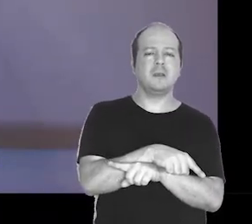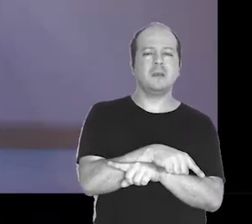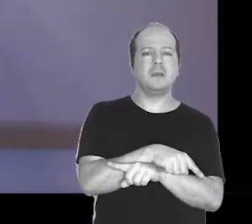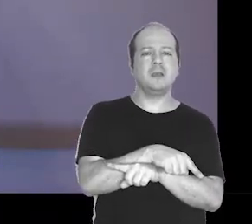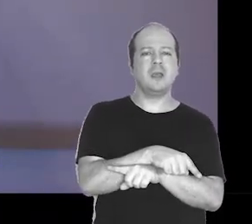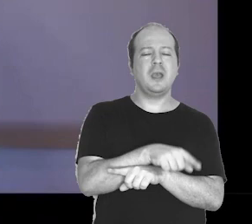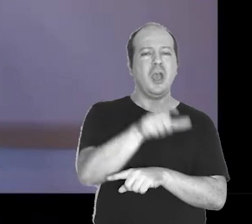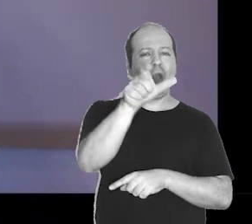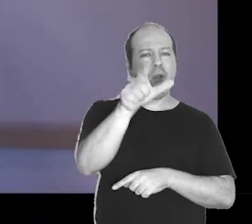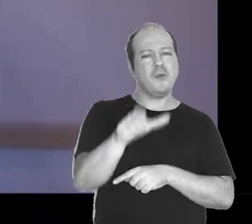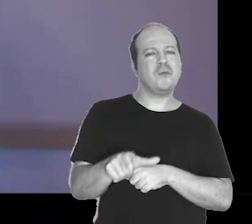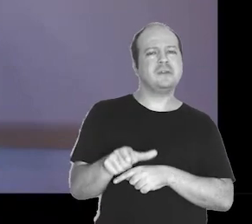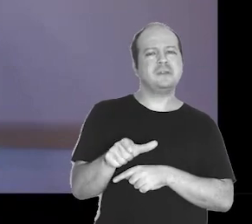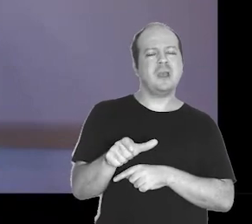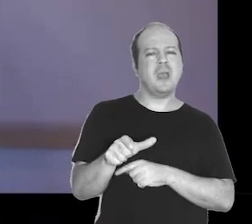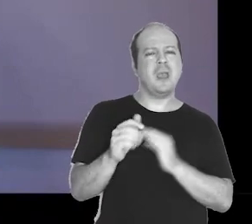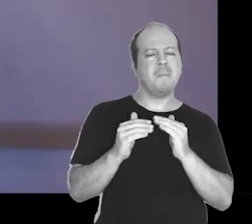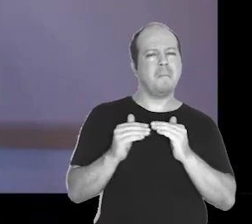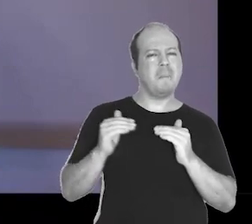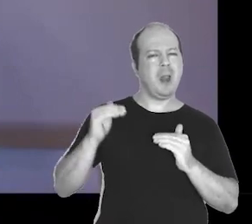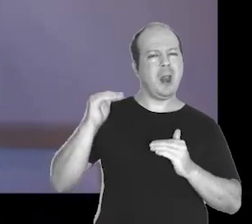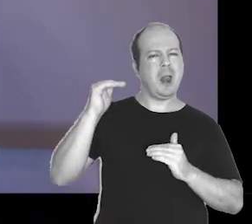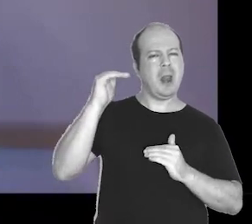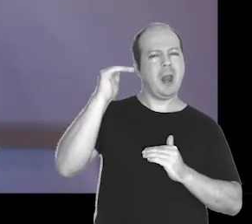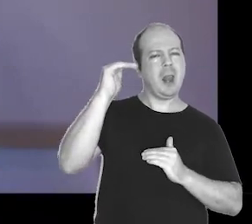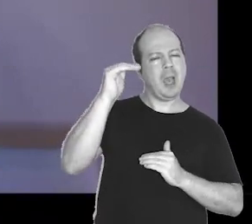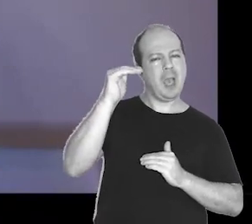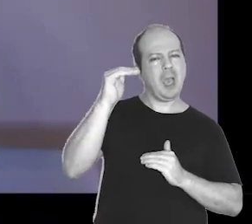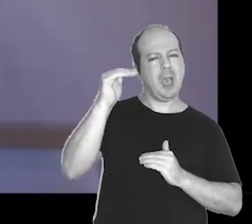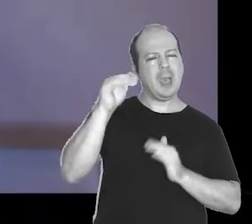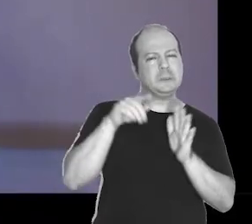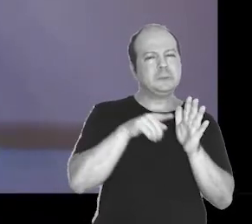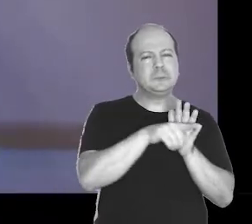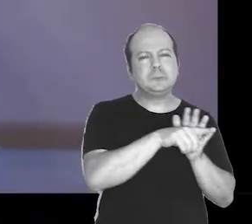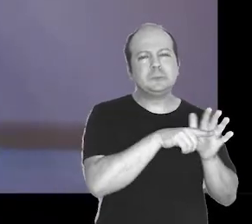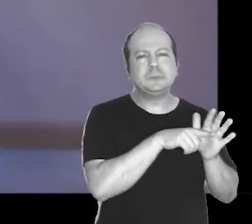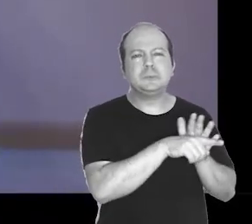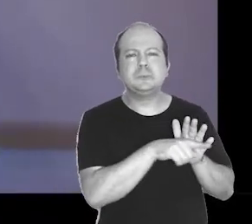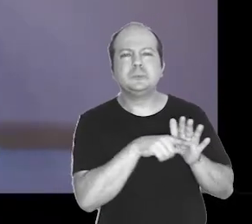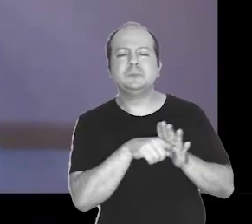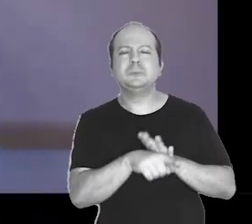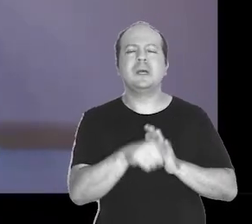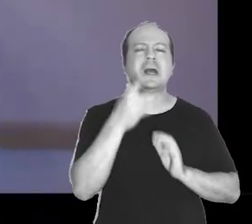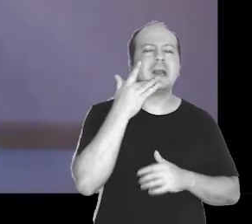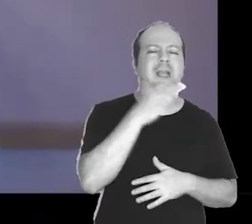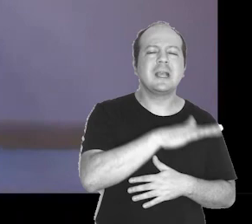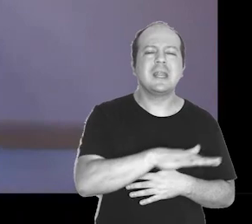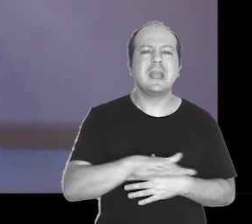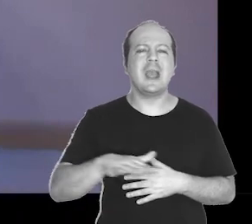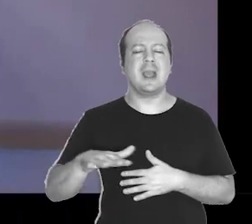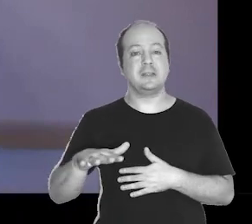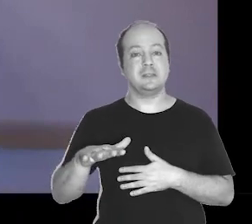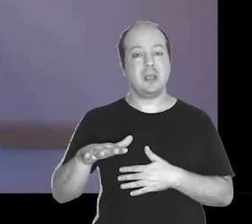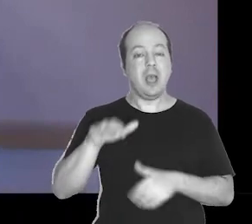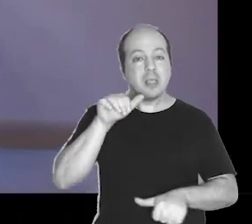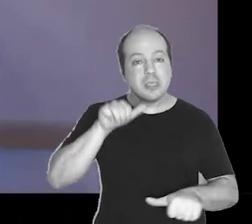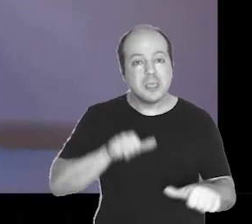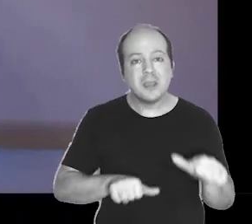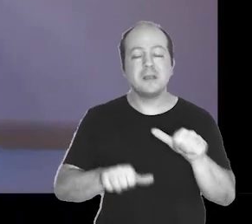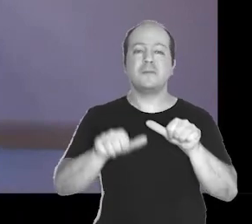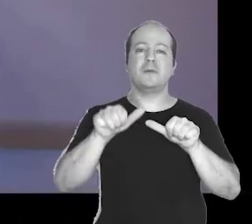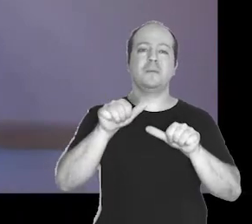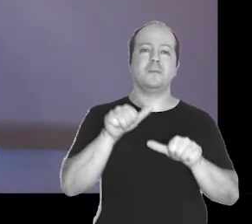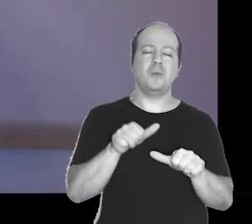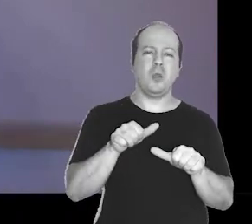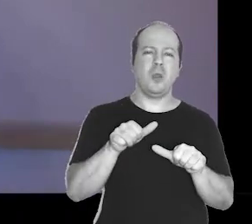Se você sublimou suas pulsões investigativas de criança e as transformou